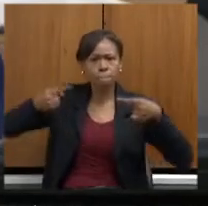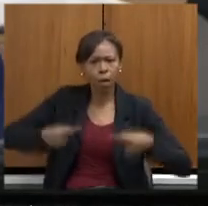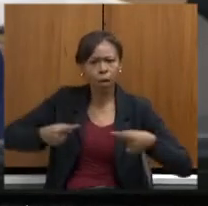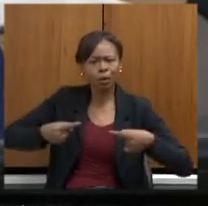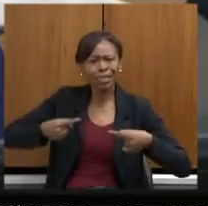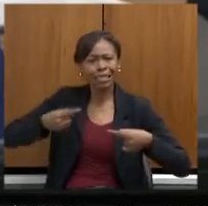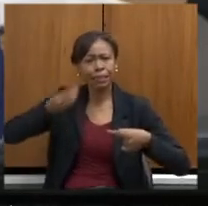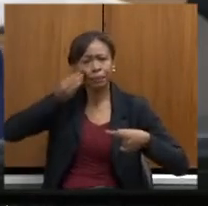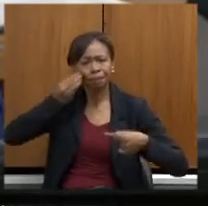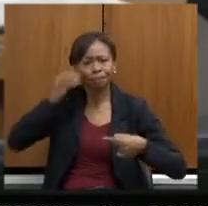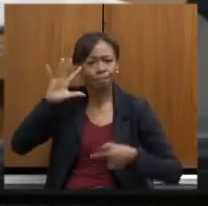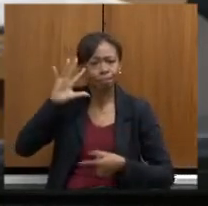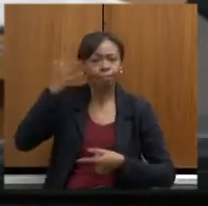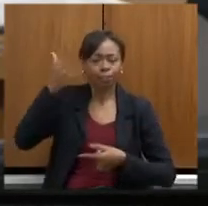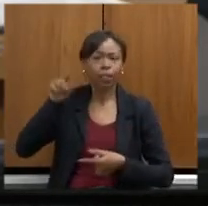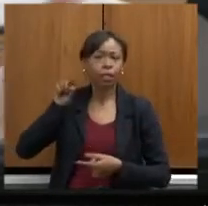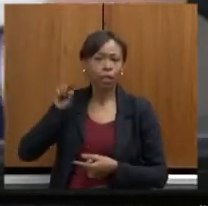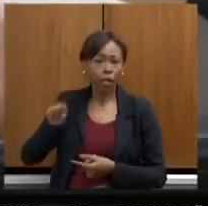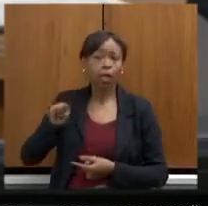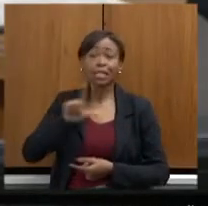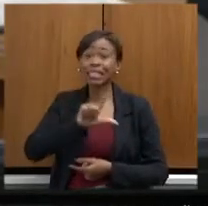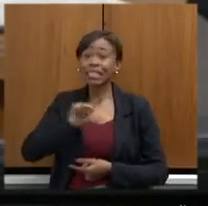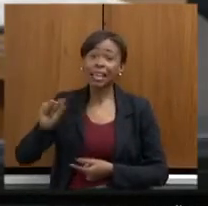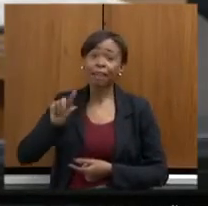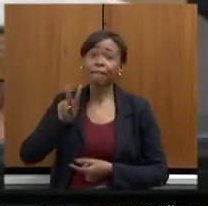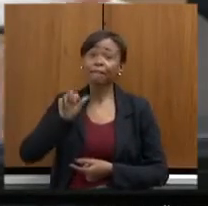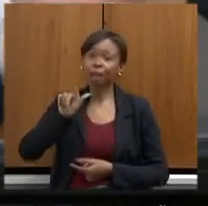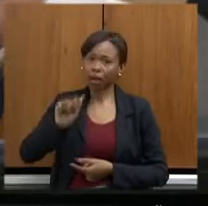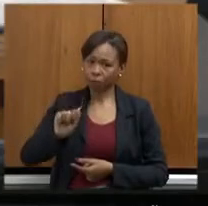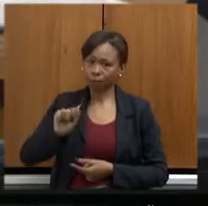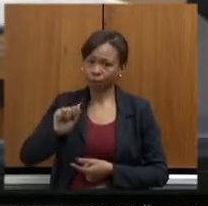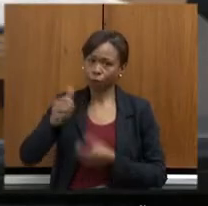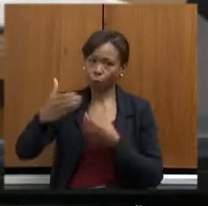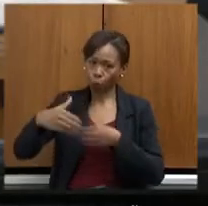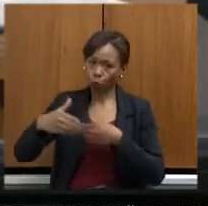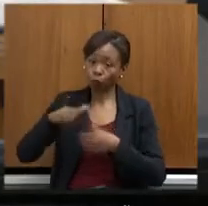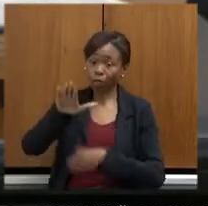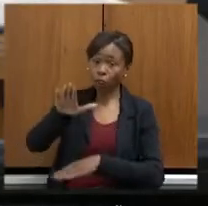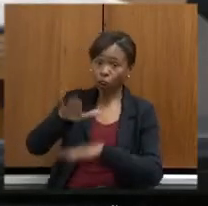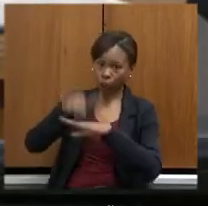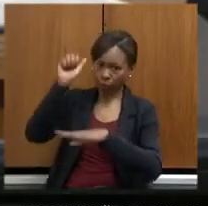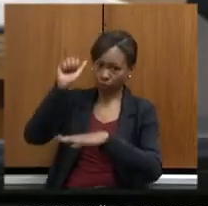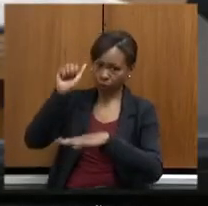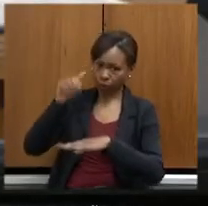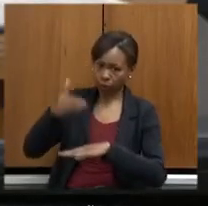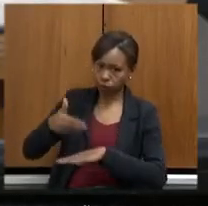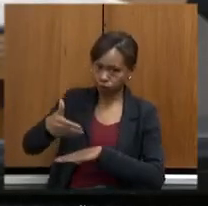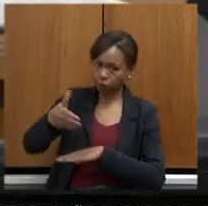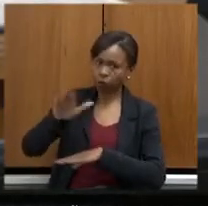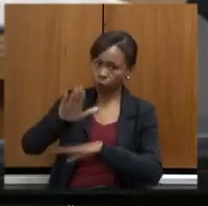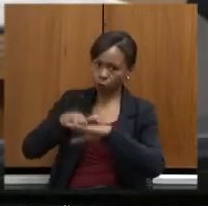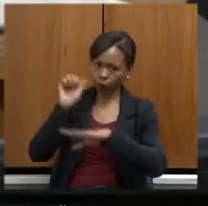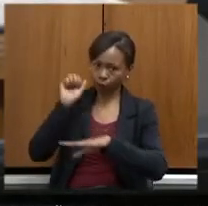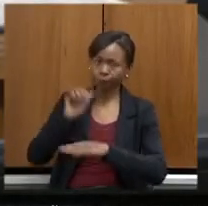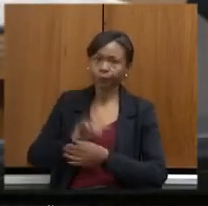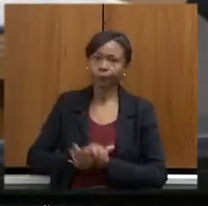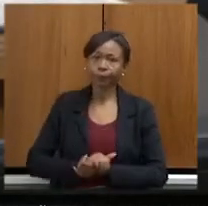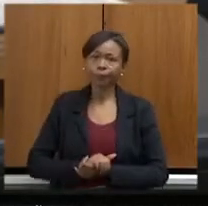resolver nós temos lá sem vagas ainda que seriam chamadas né É